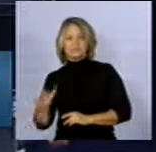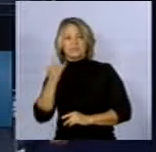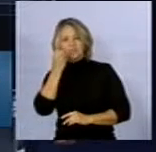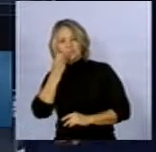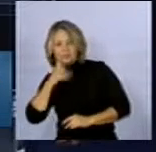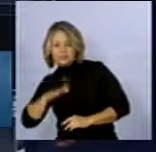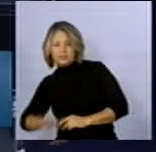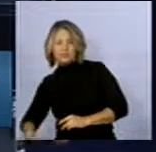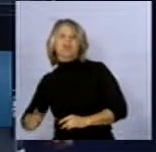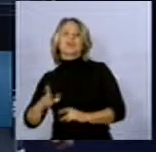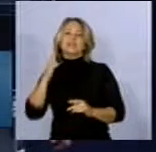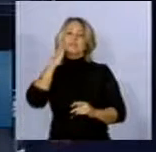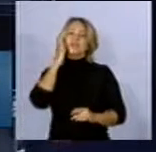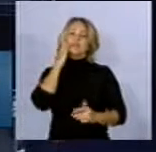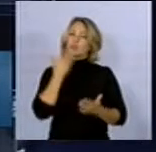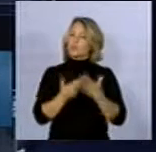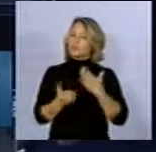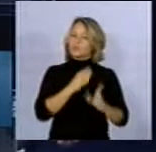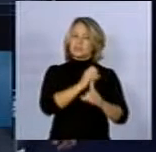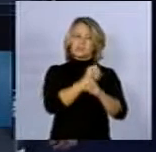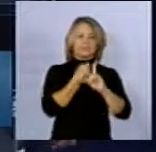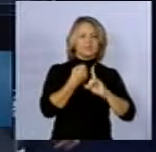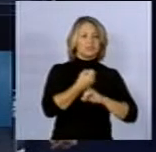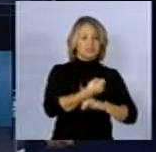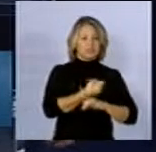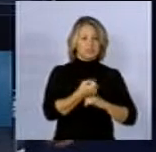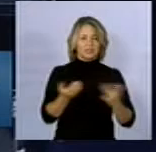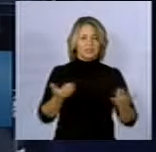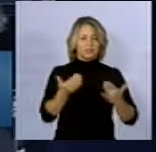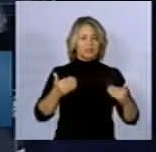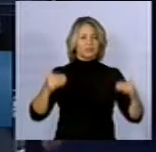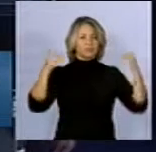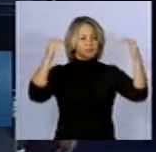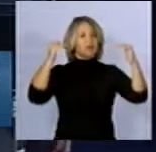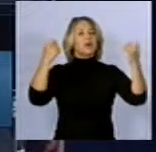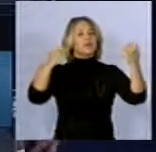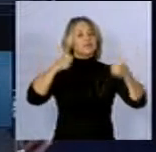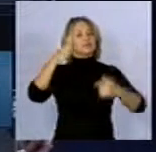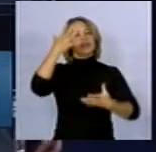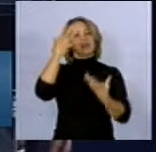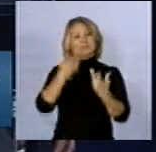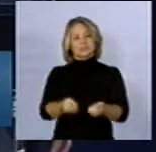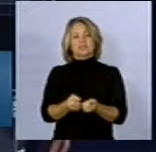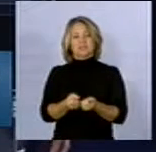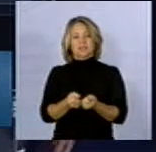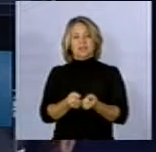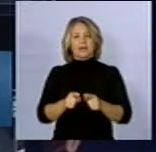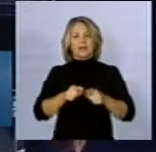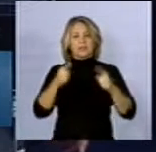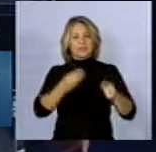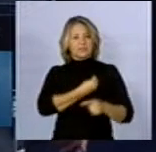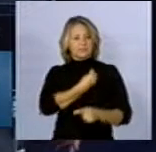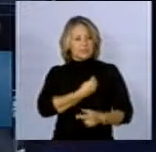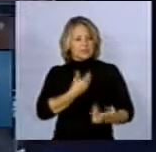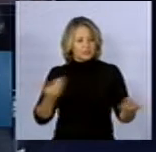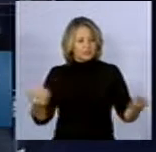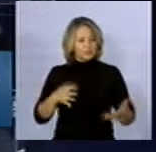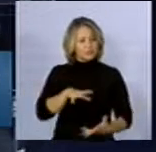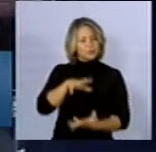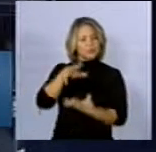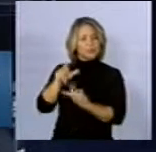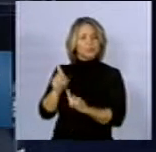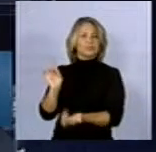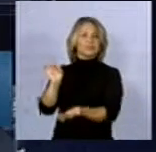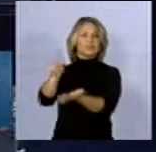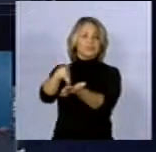qualquer sociedade civilizada deveria considerar. Mas vivemos no mundo real, os formuladores